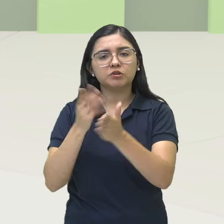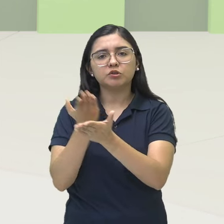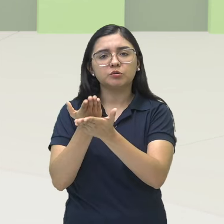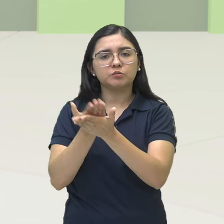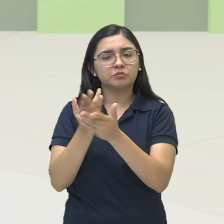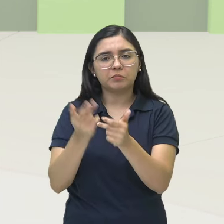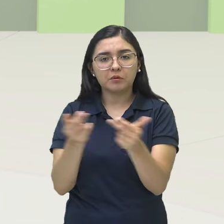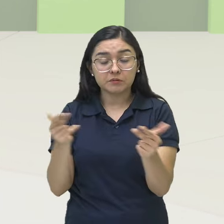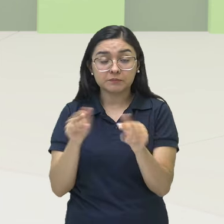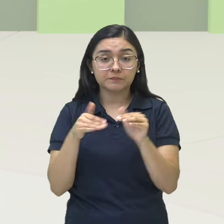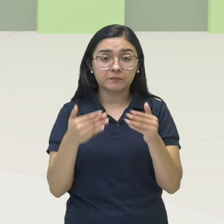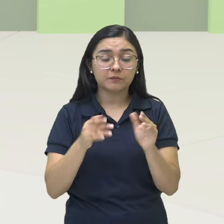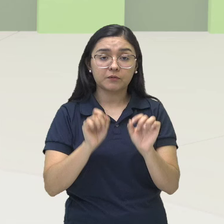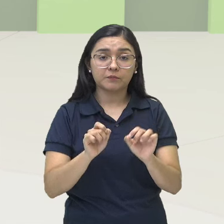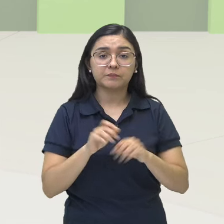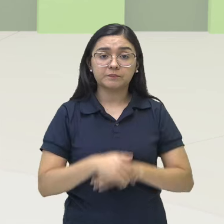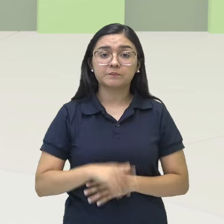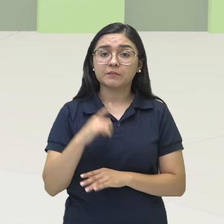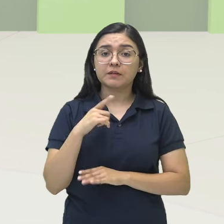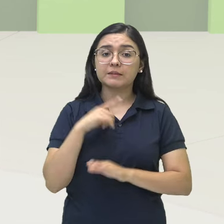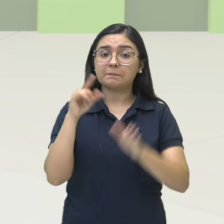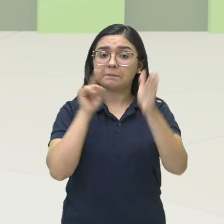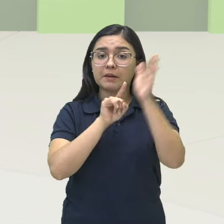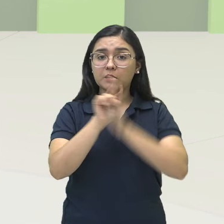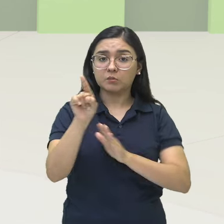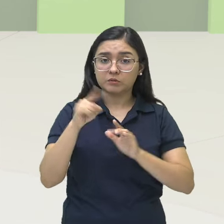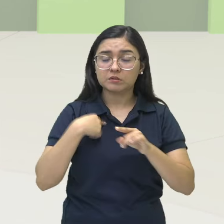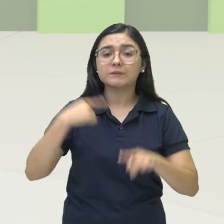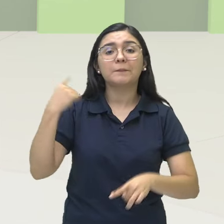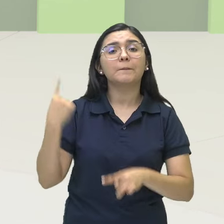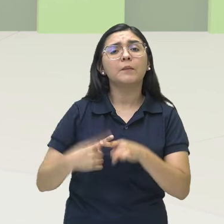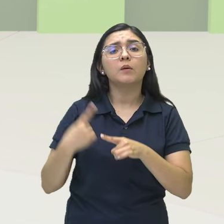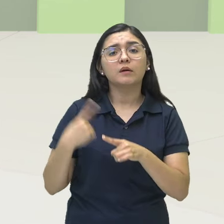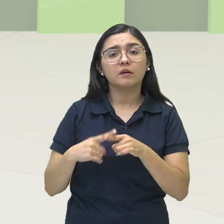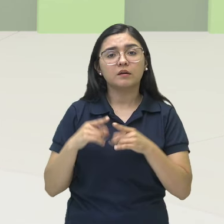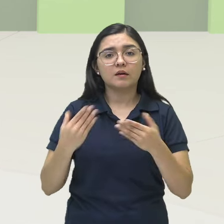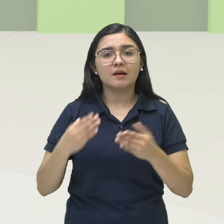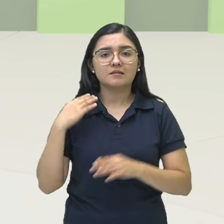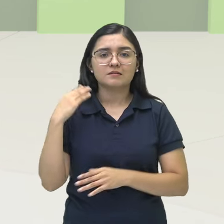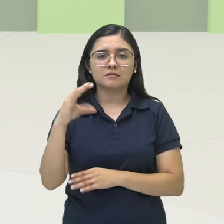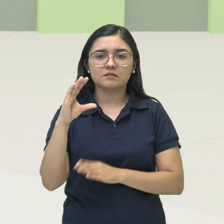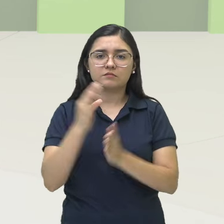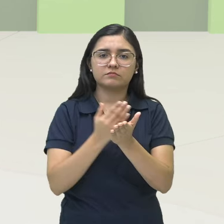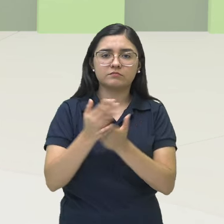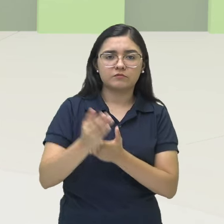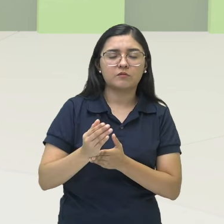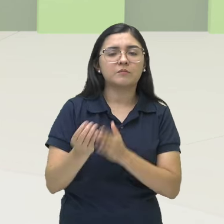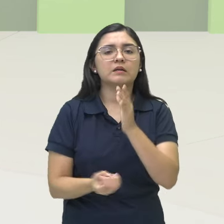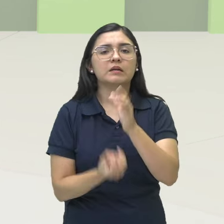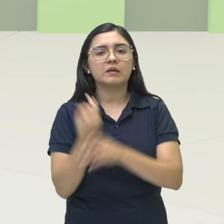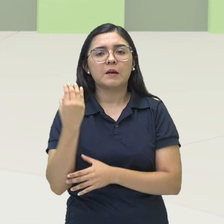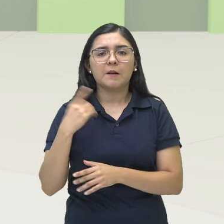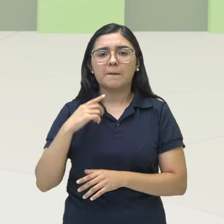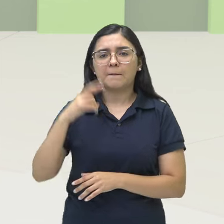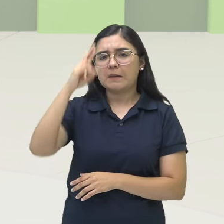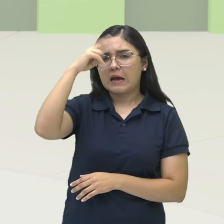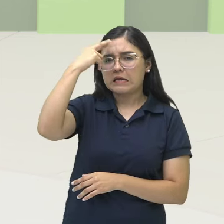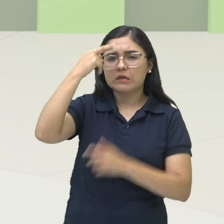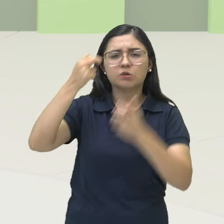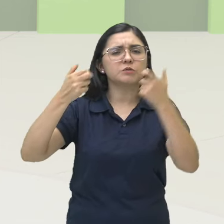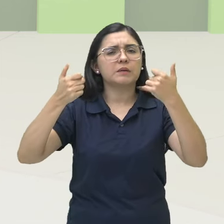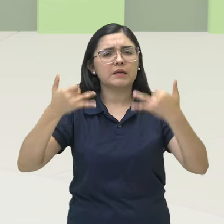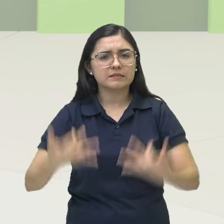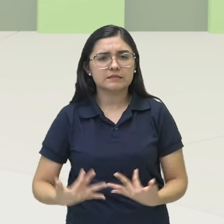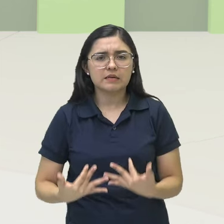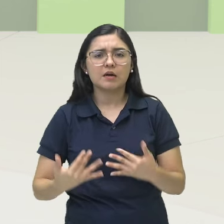a partir dessa pergunta, né, desse questionamento que a ciência, surgem várias palavras, né? Razão,